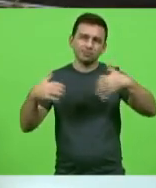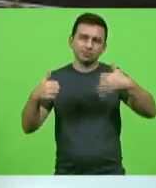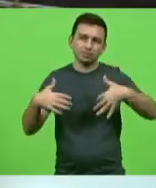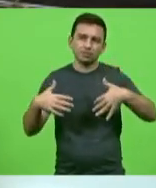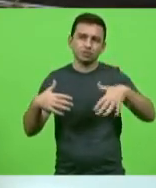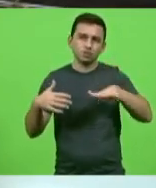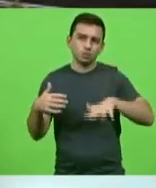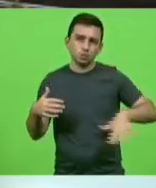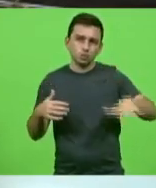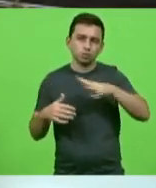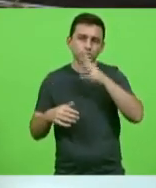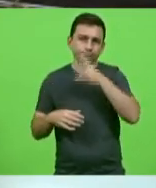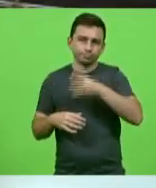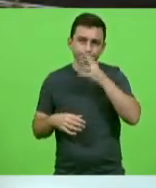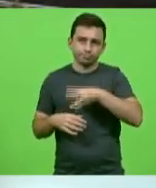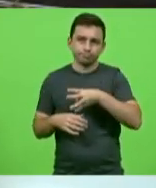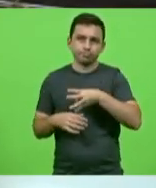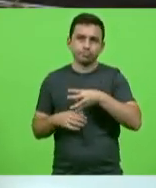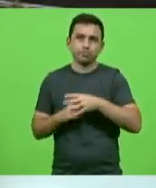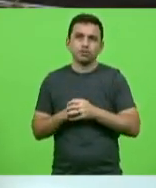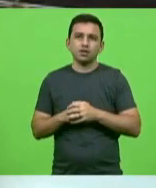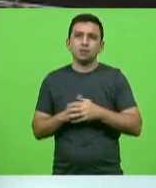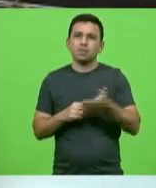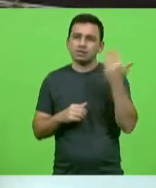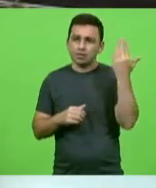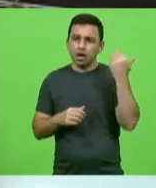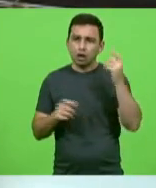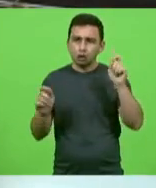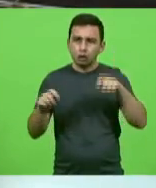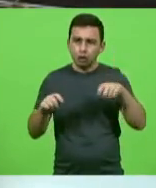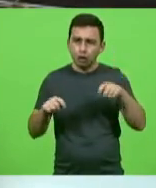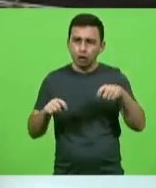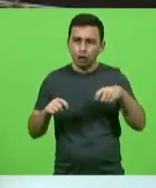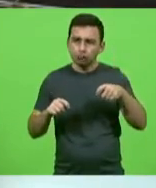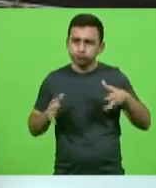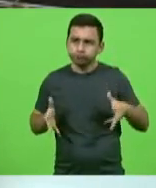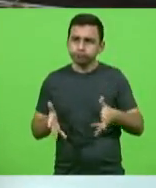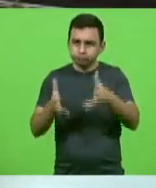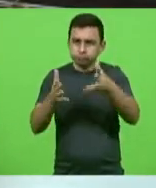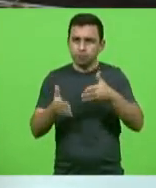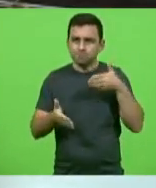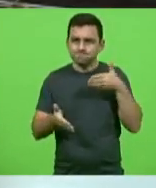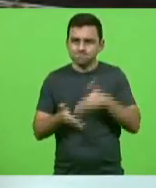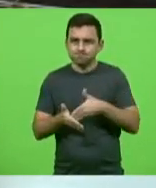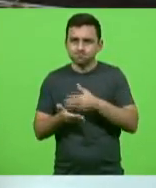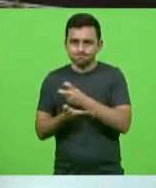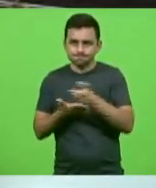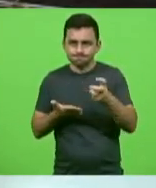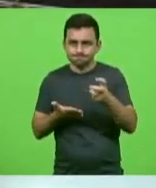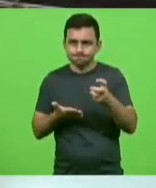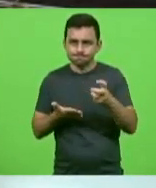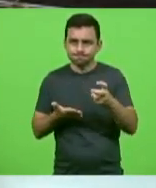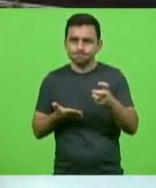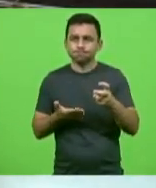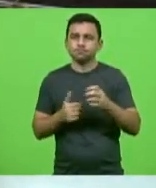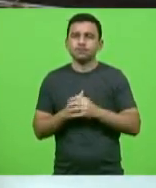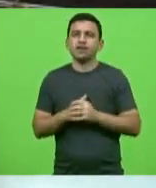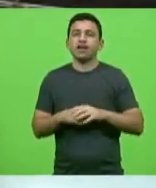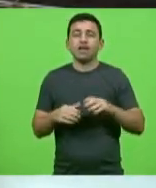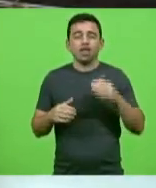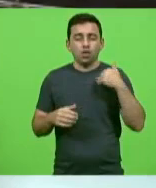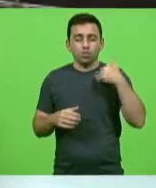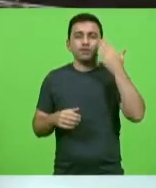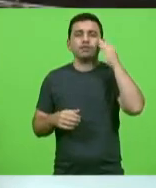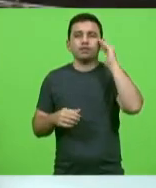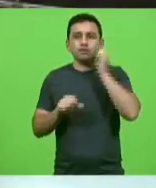pelos denunciados eram aptos a dar impulso ao impedimento entendo e